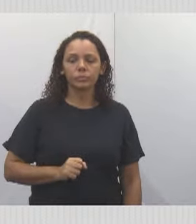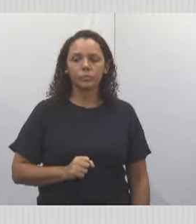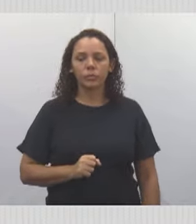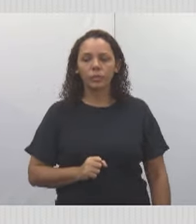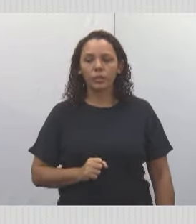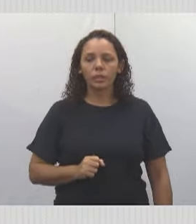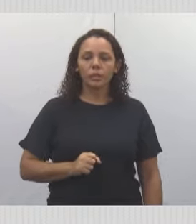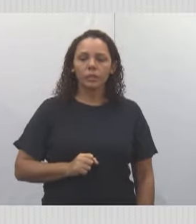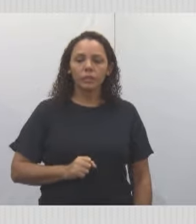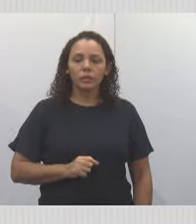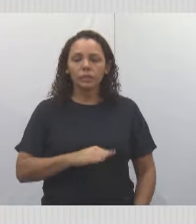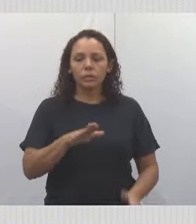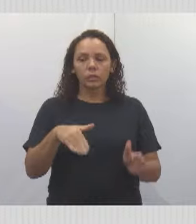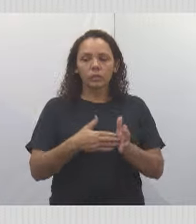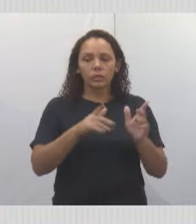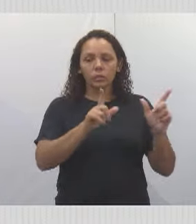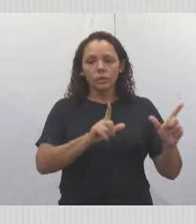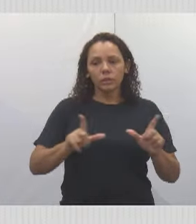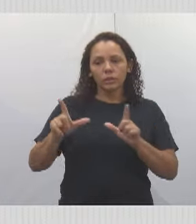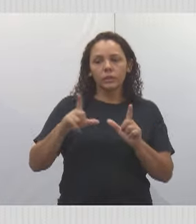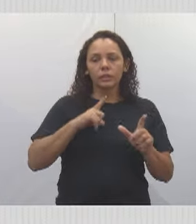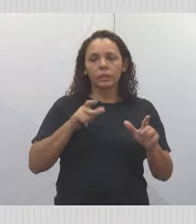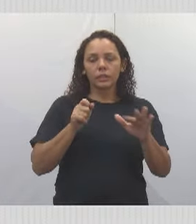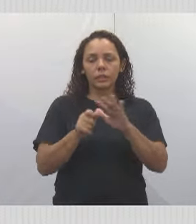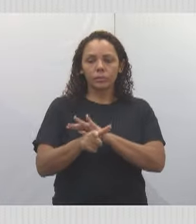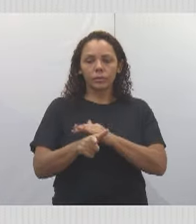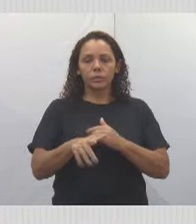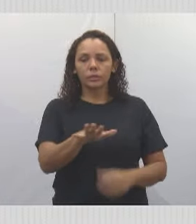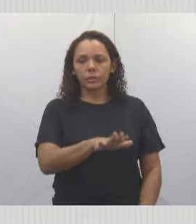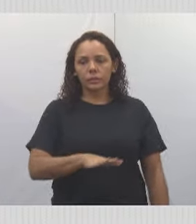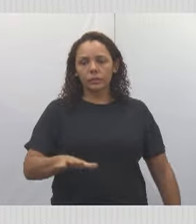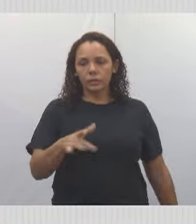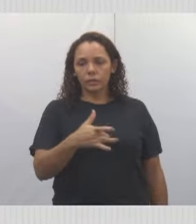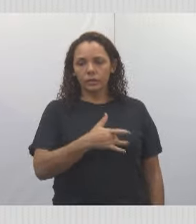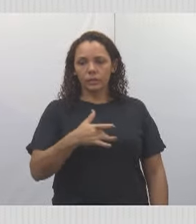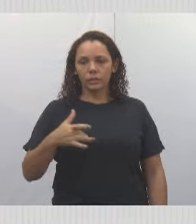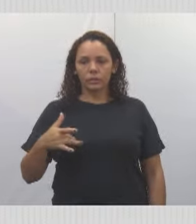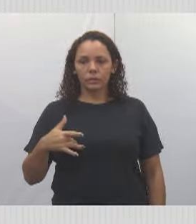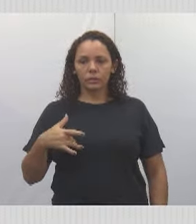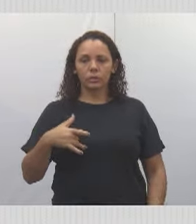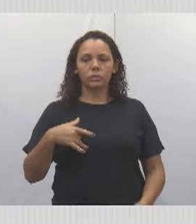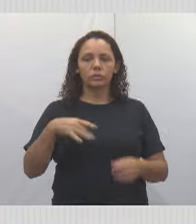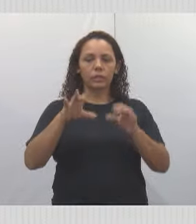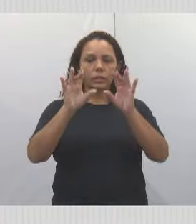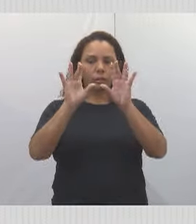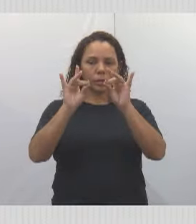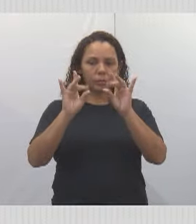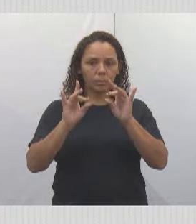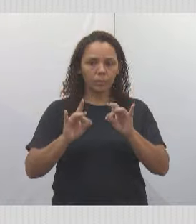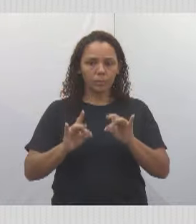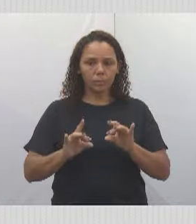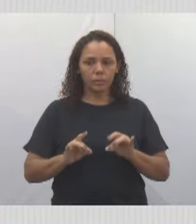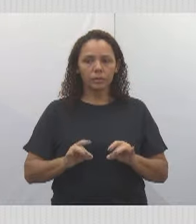E no último slide, temos as aplicações em saúde discriminados aqui por valores,